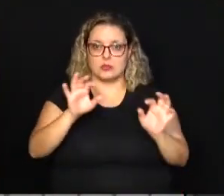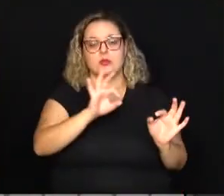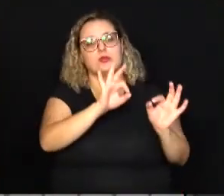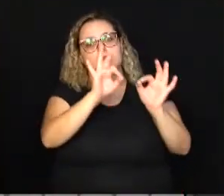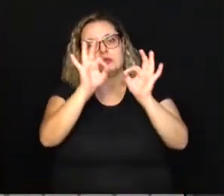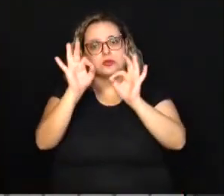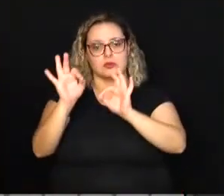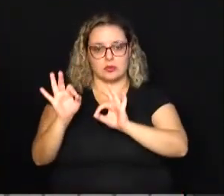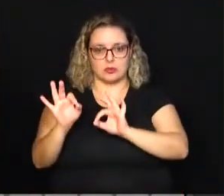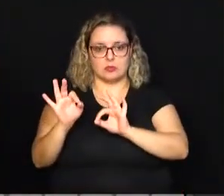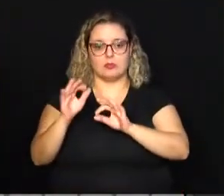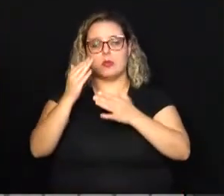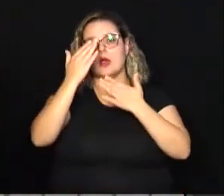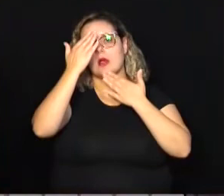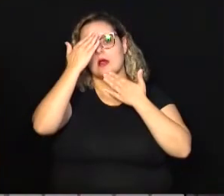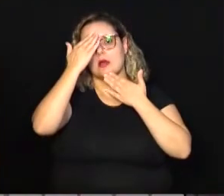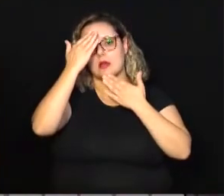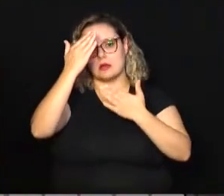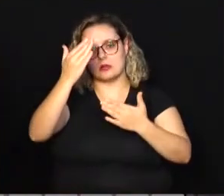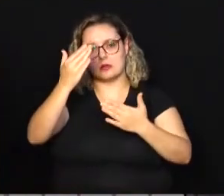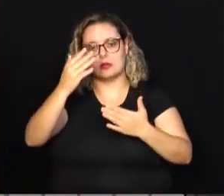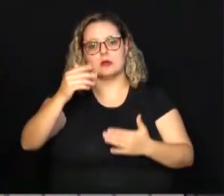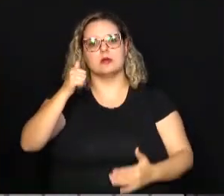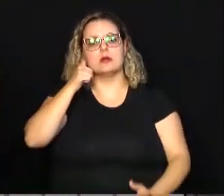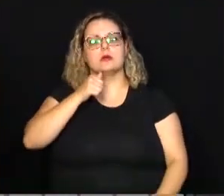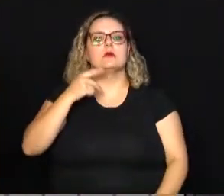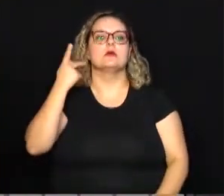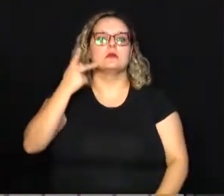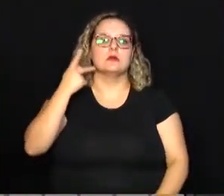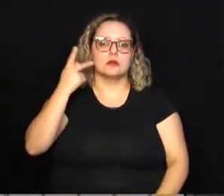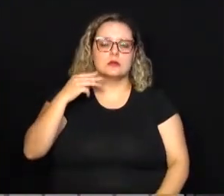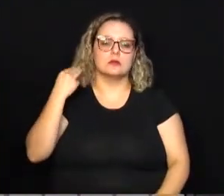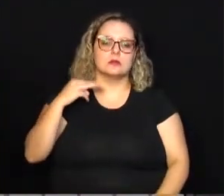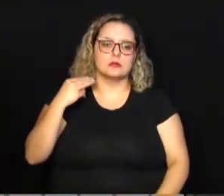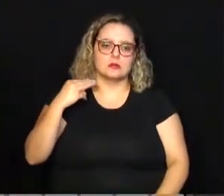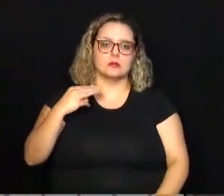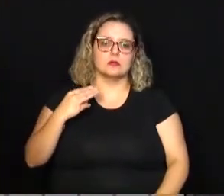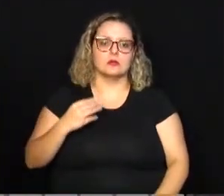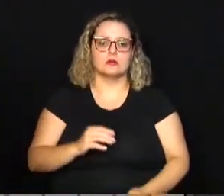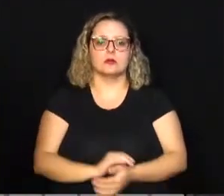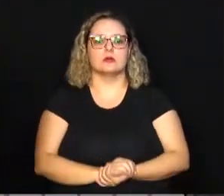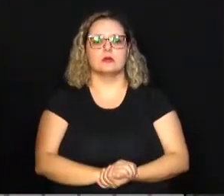assistindo, agradecer a vereadora Mariana, sempre bem